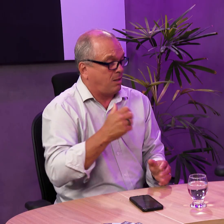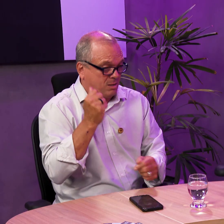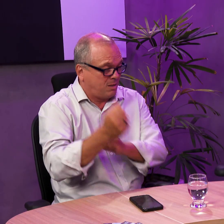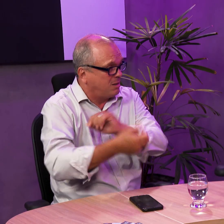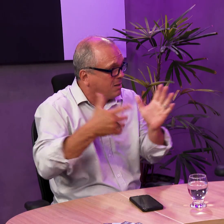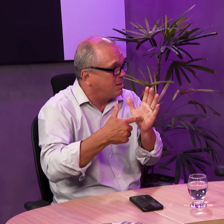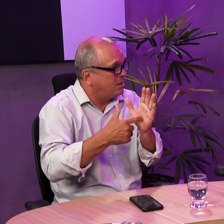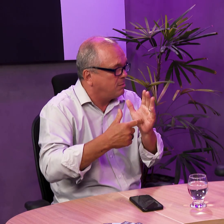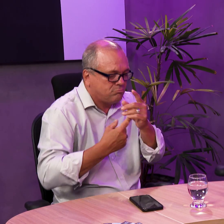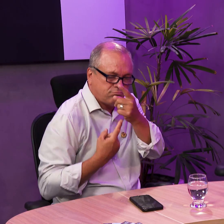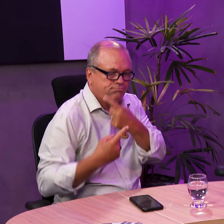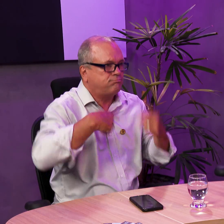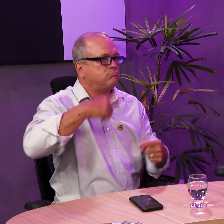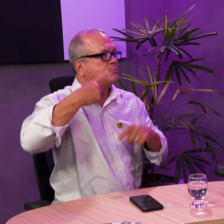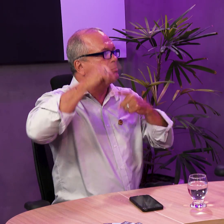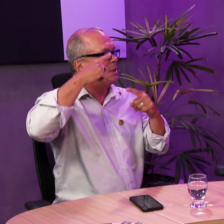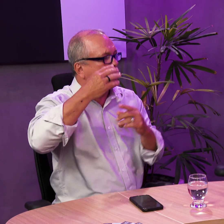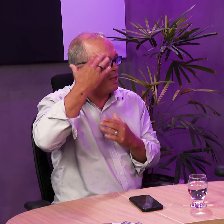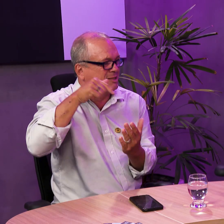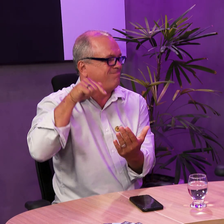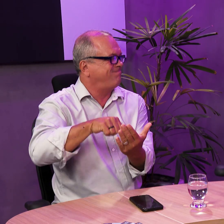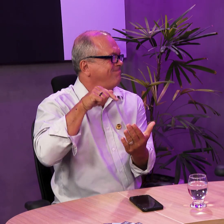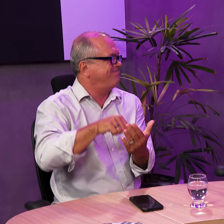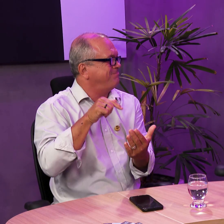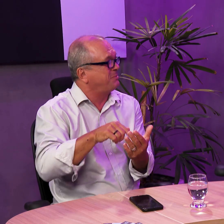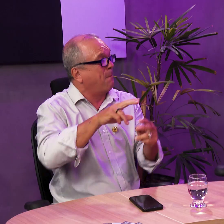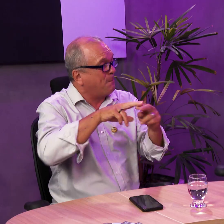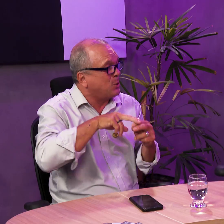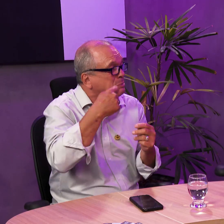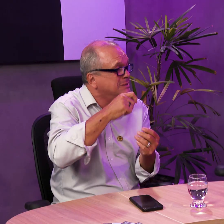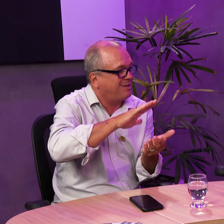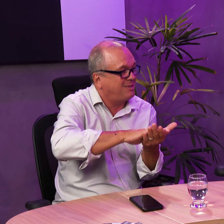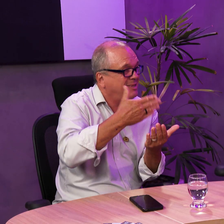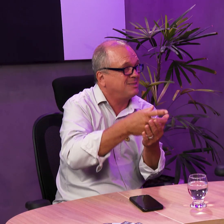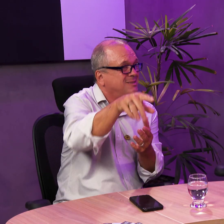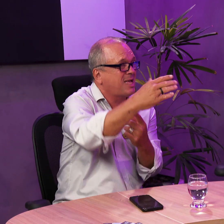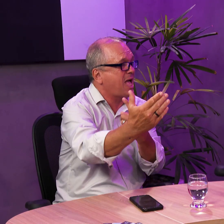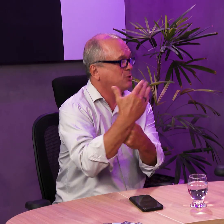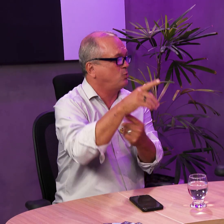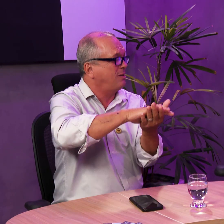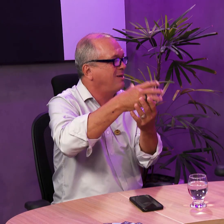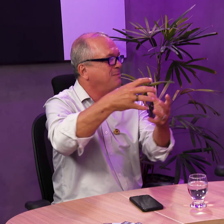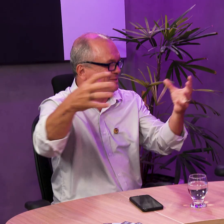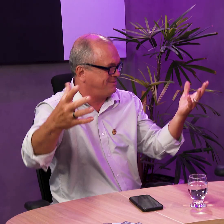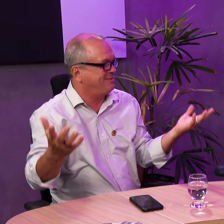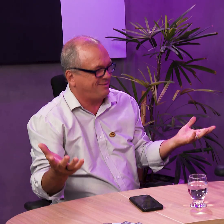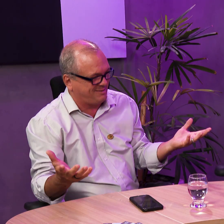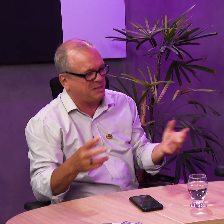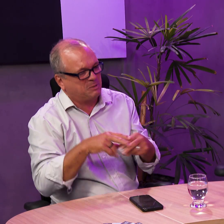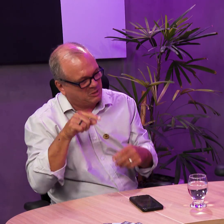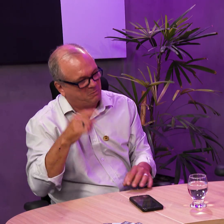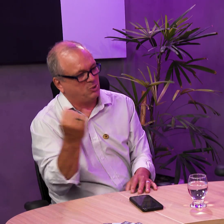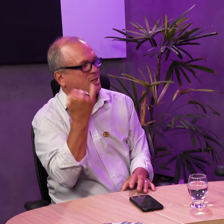ela não é uma escolha, né? O surdo não precisa escolher entre Libras ou falar o português, mas as